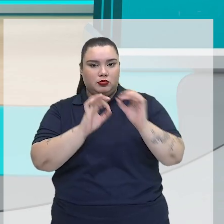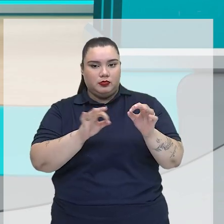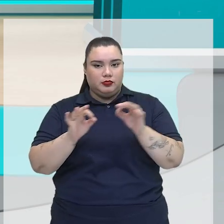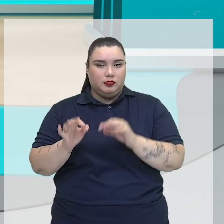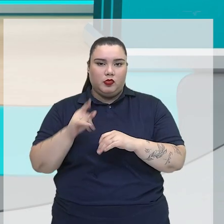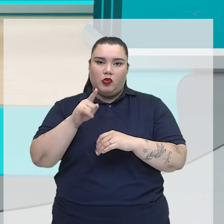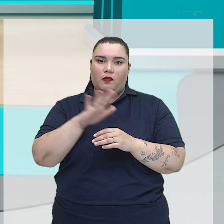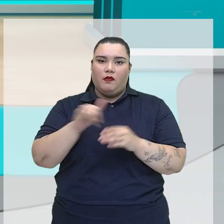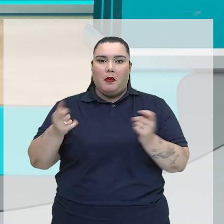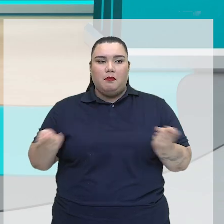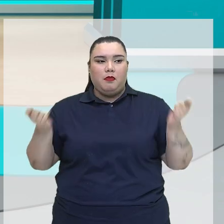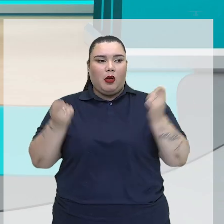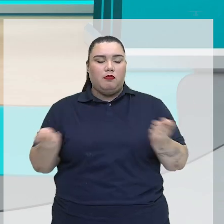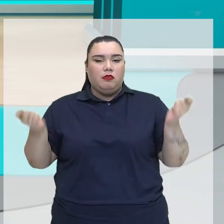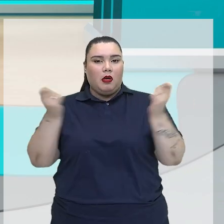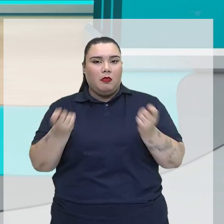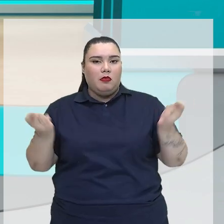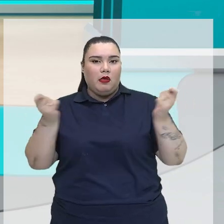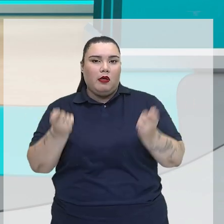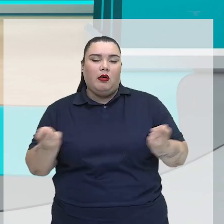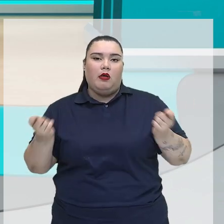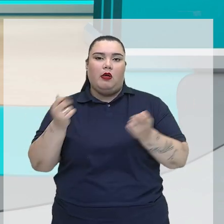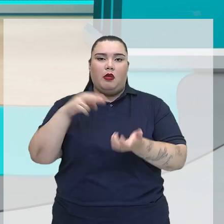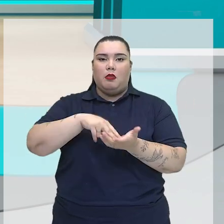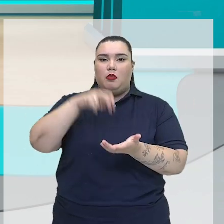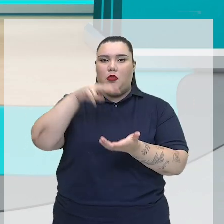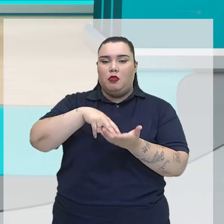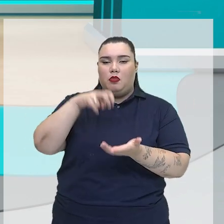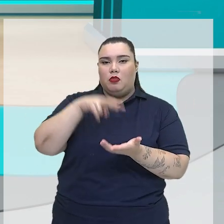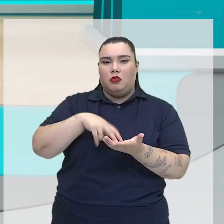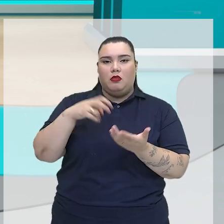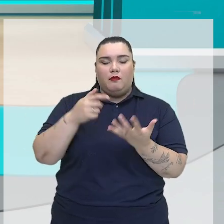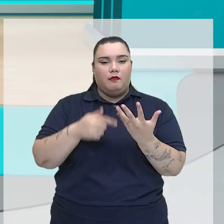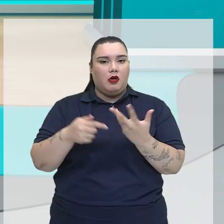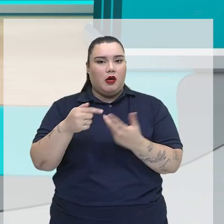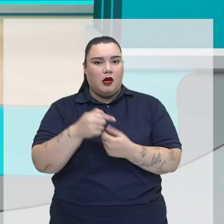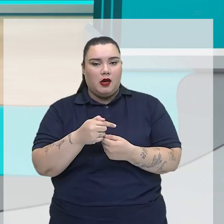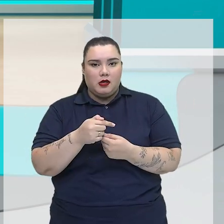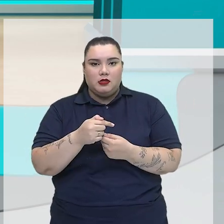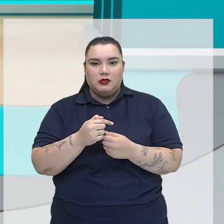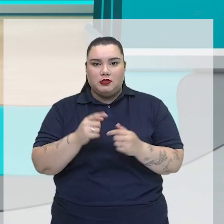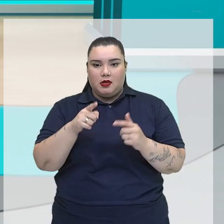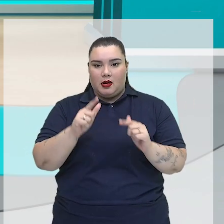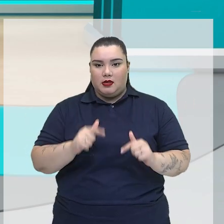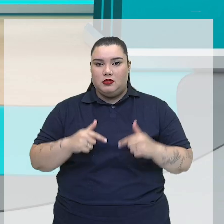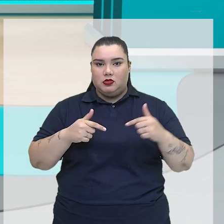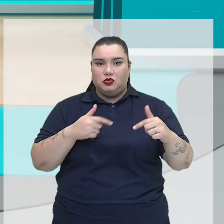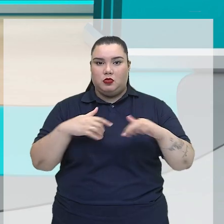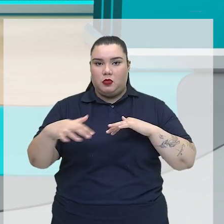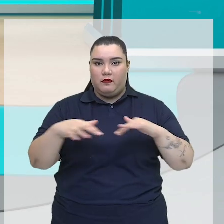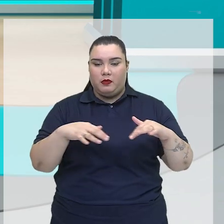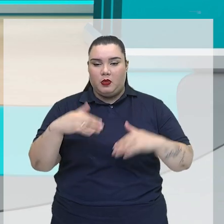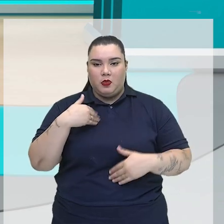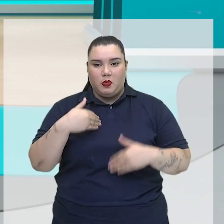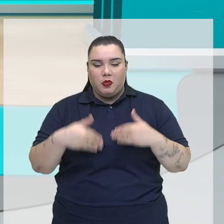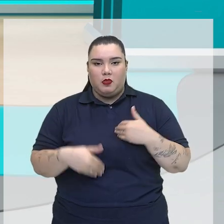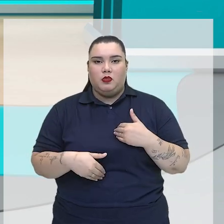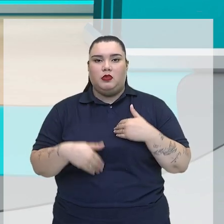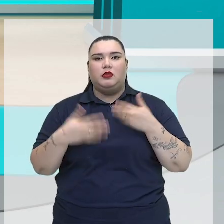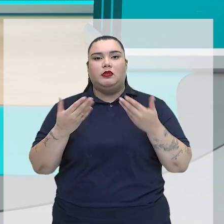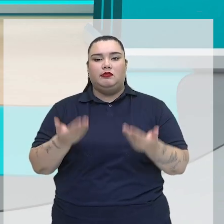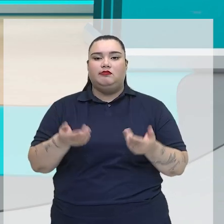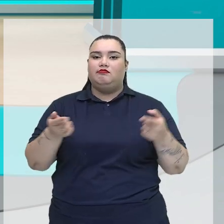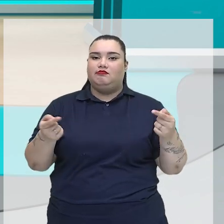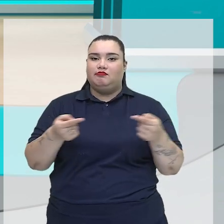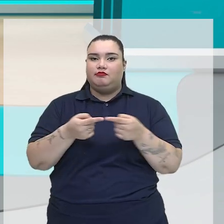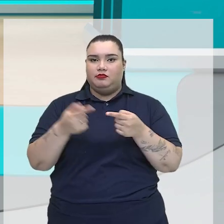pular amarelinha, quando você vai subir e pular ali da árvore, tudo isso é diminuído o impacto através